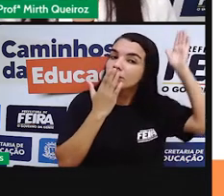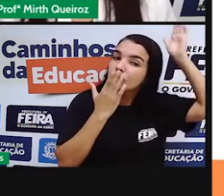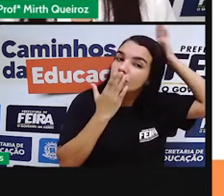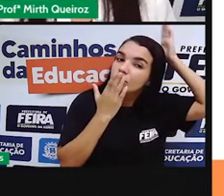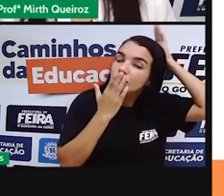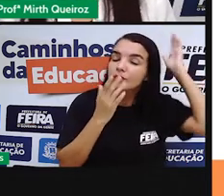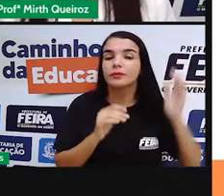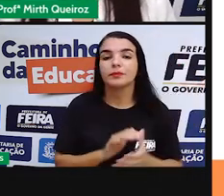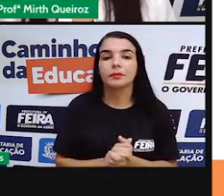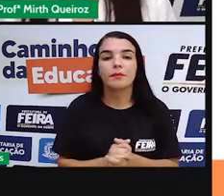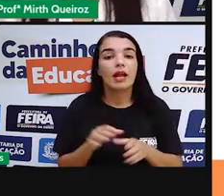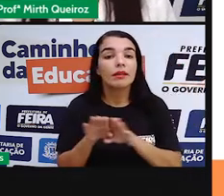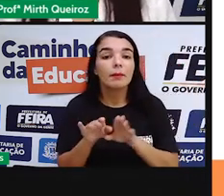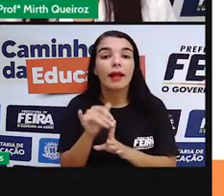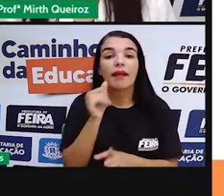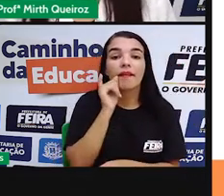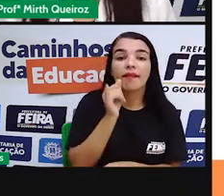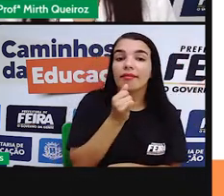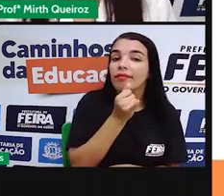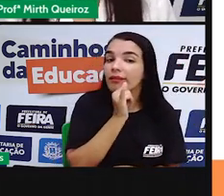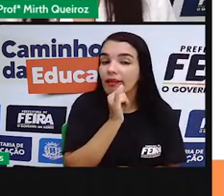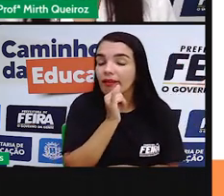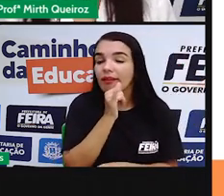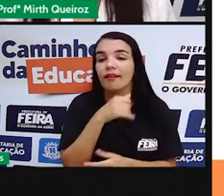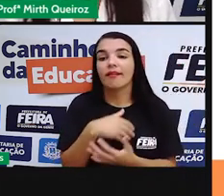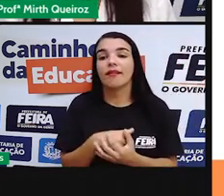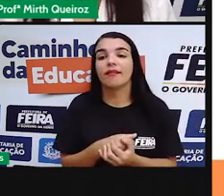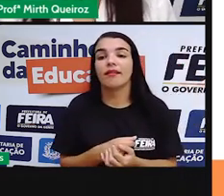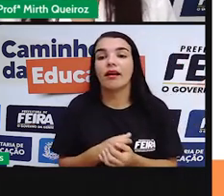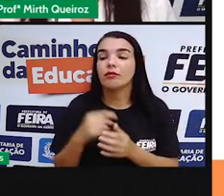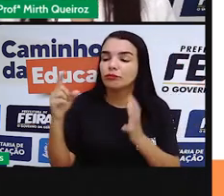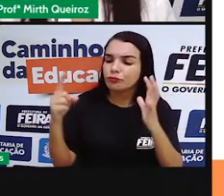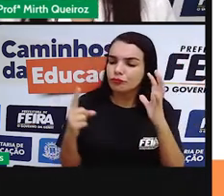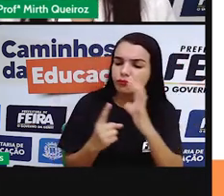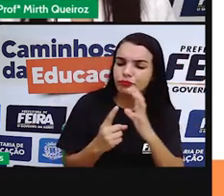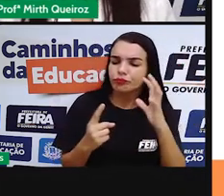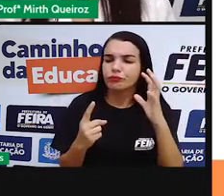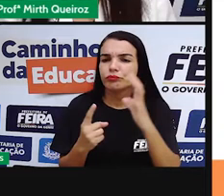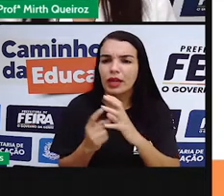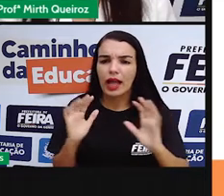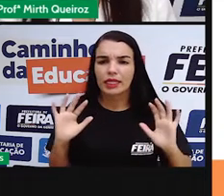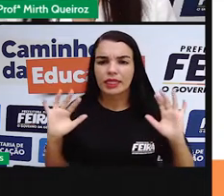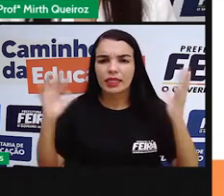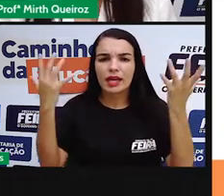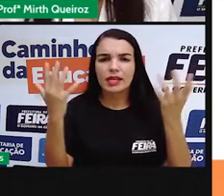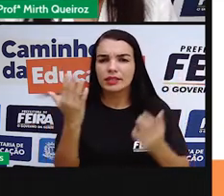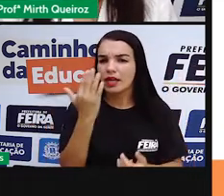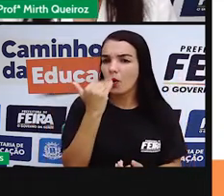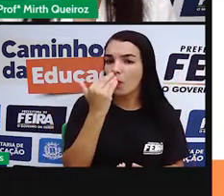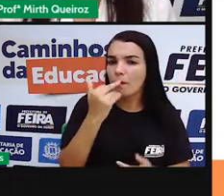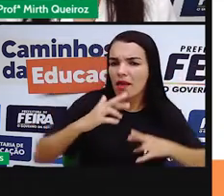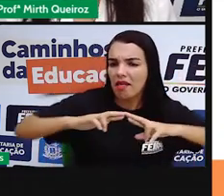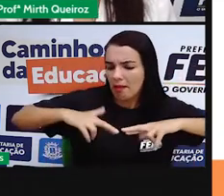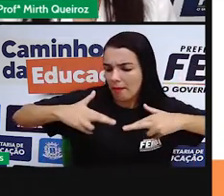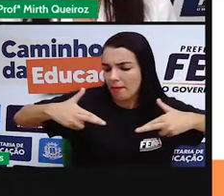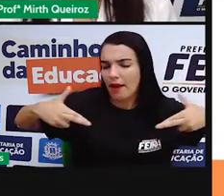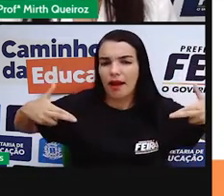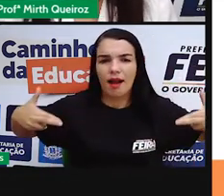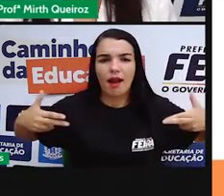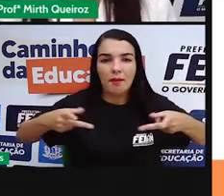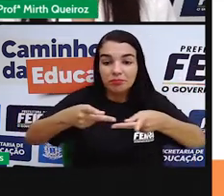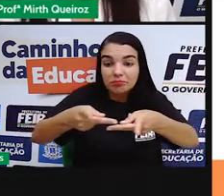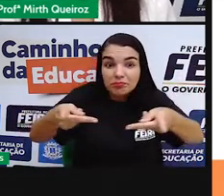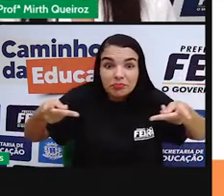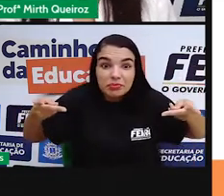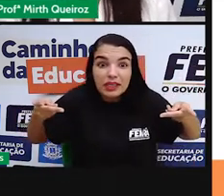também trouxeram suas influências aqui para o Brasil. Inclusive, nós temos danças, festejos, a culinária, as massas, né? A